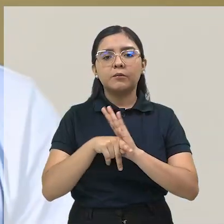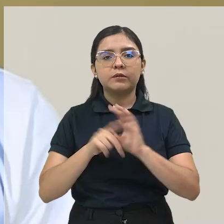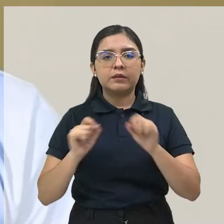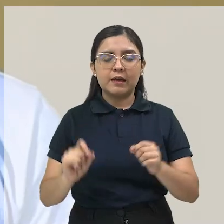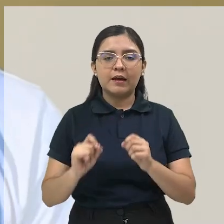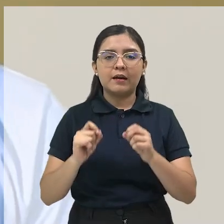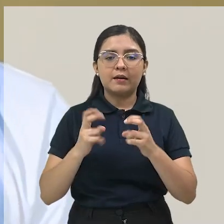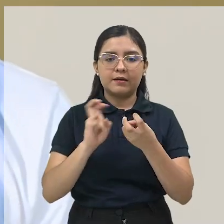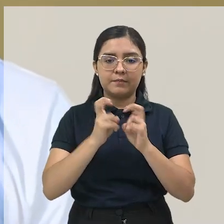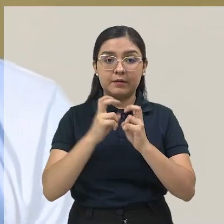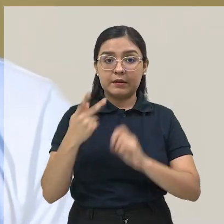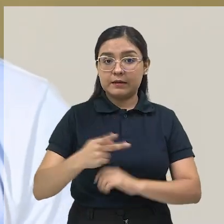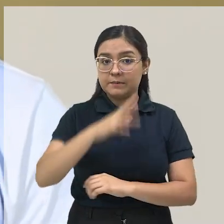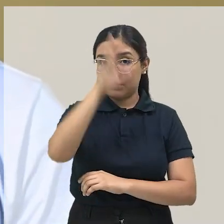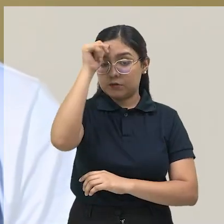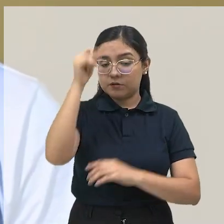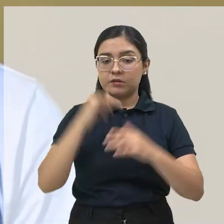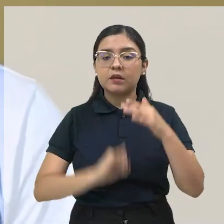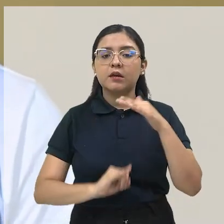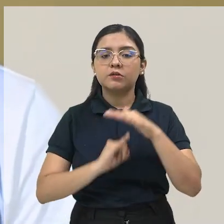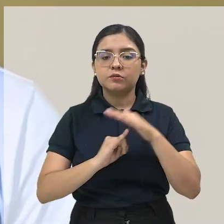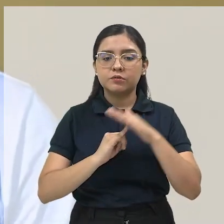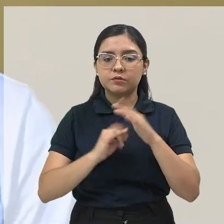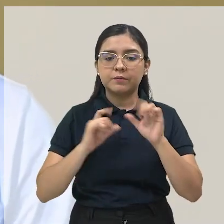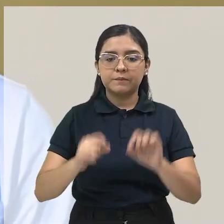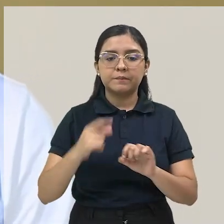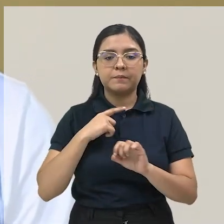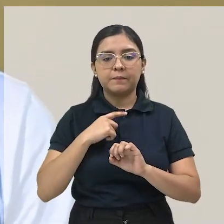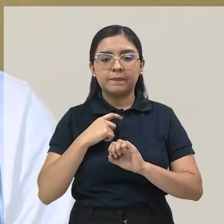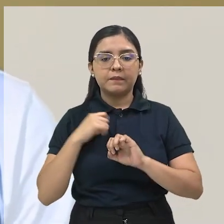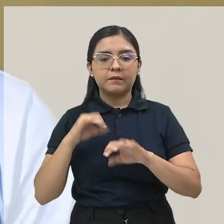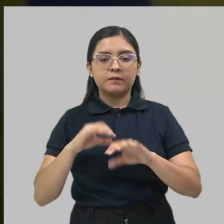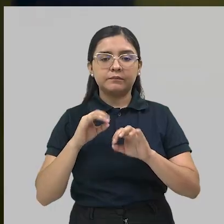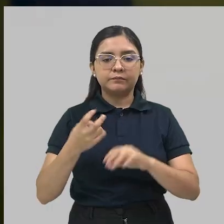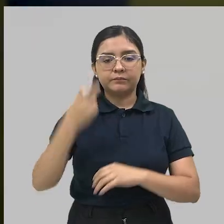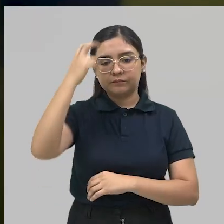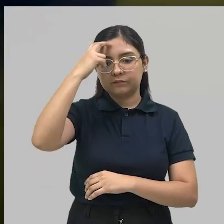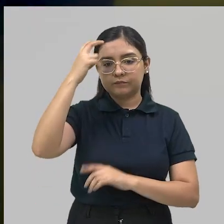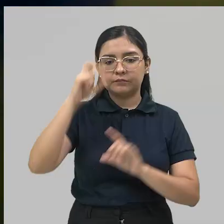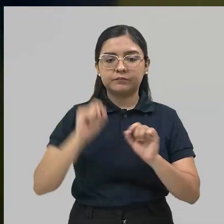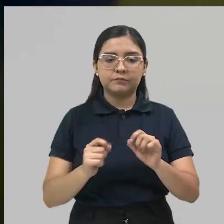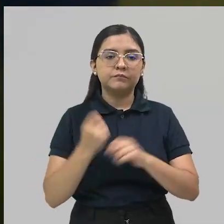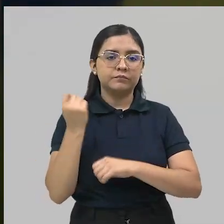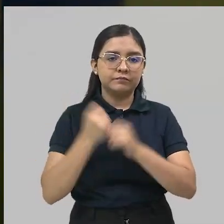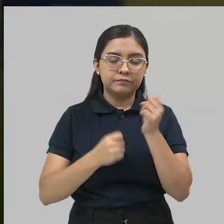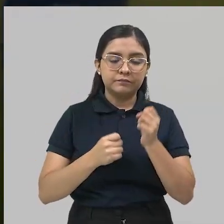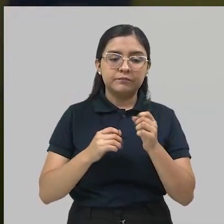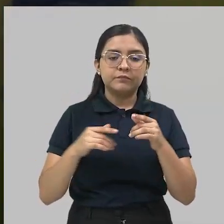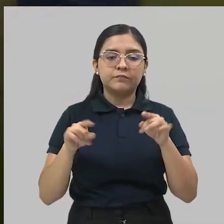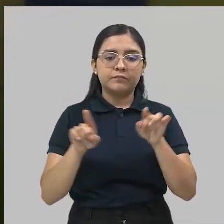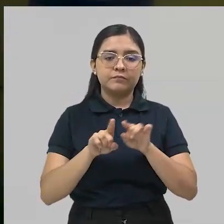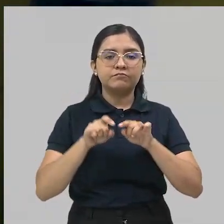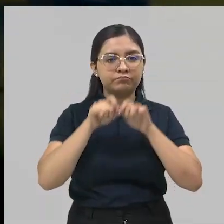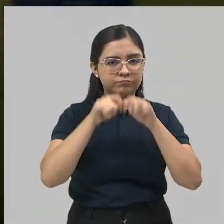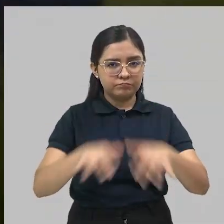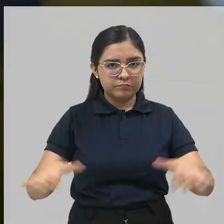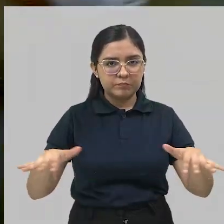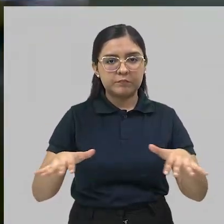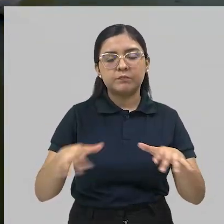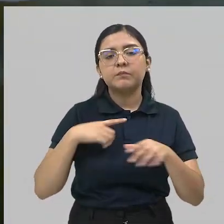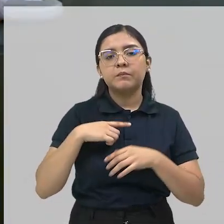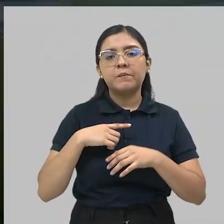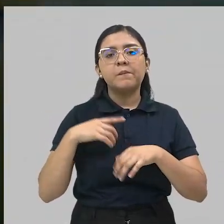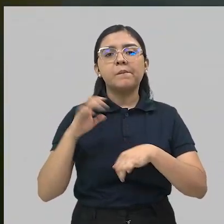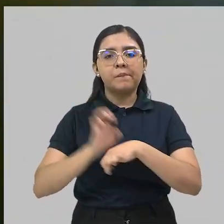Em Manaus, temos a Instituição Cultural e Educacional Artes Sem Fronteiras, que difunde a arte do frevo pelo estado e pelo